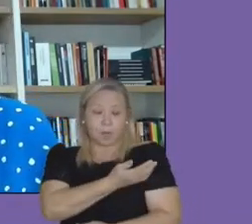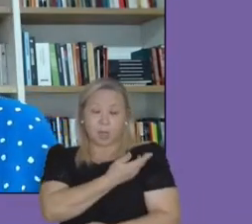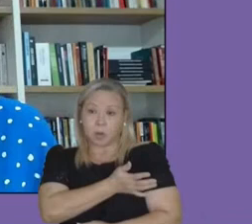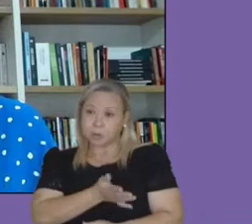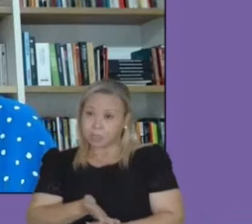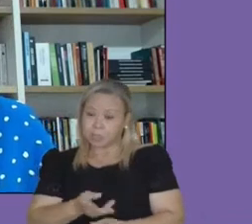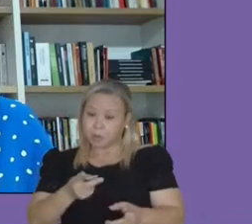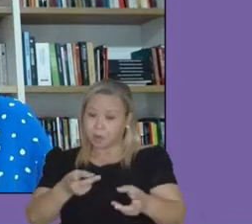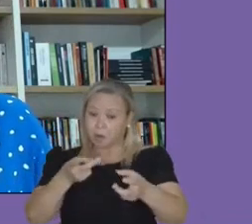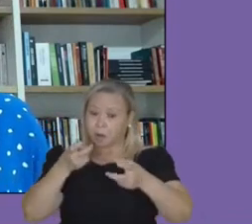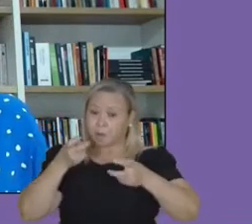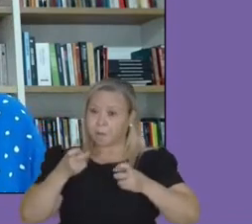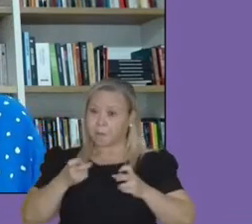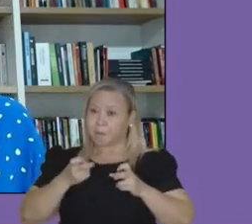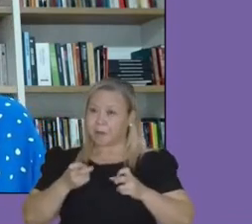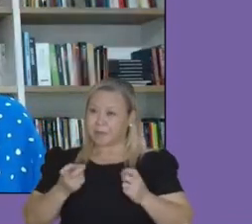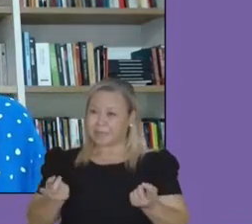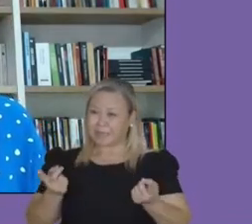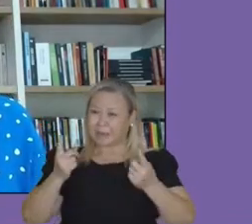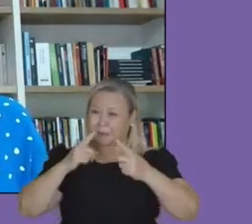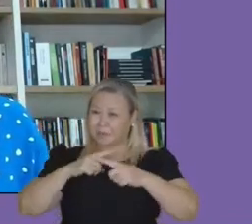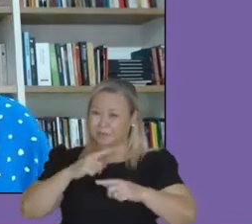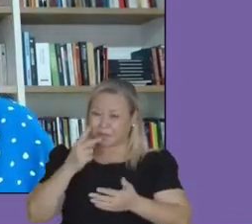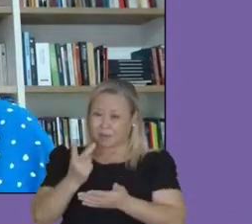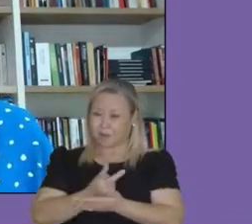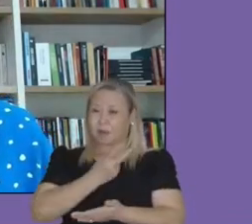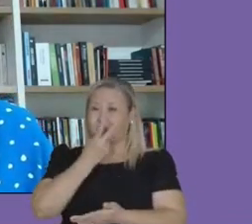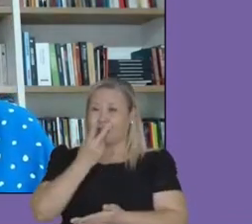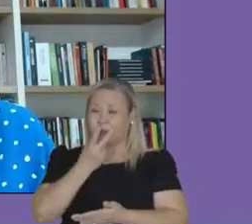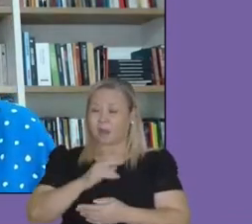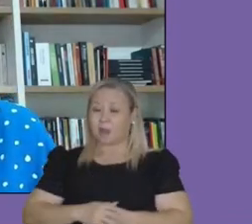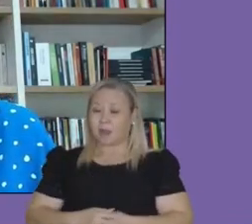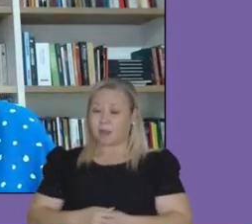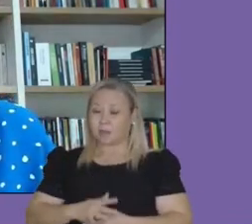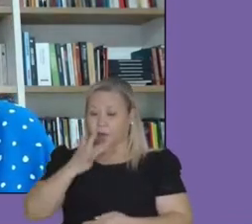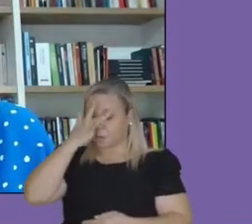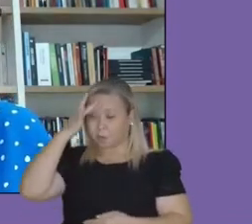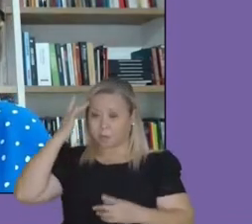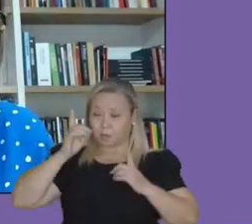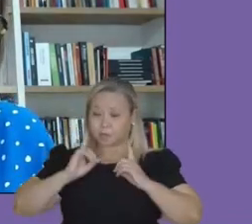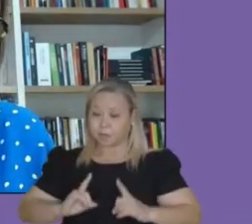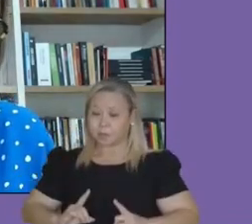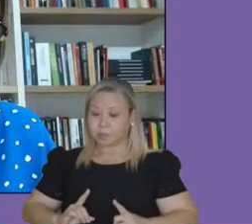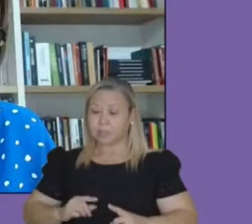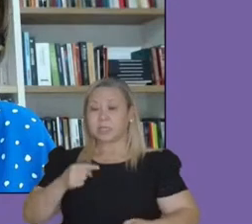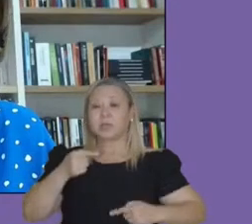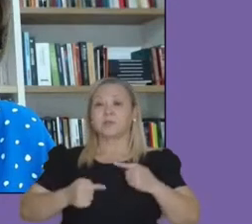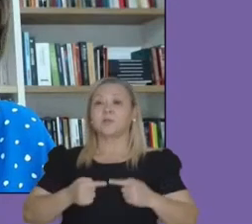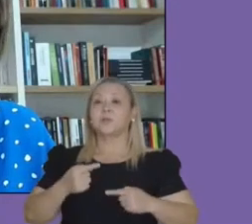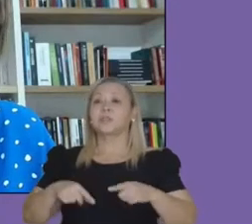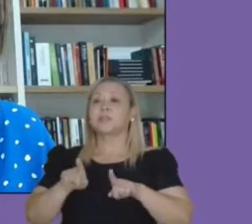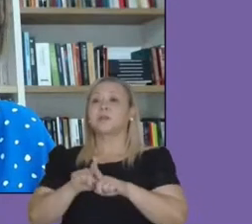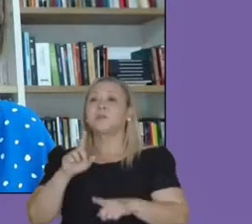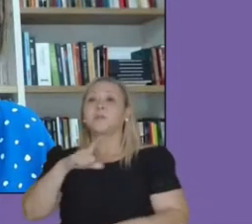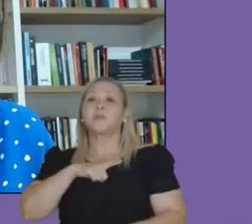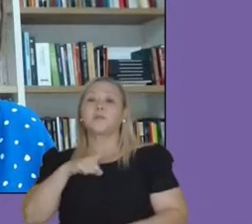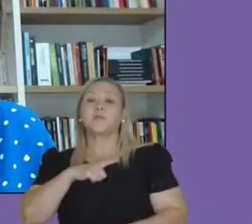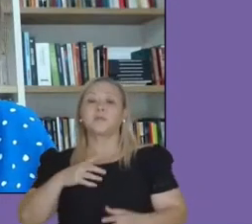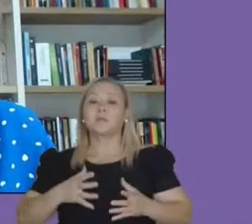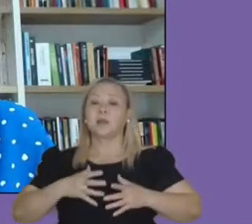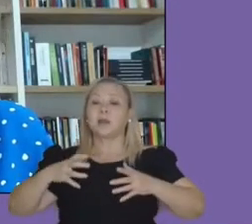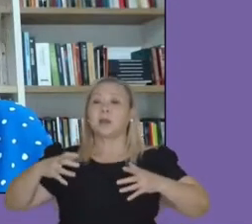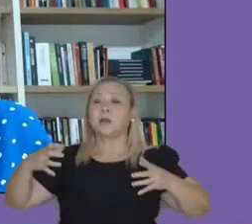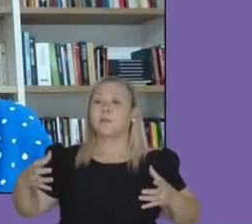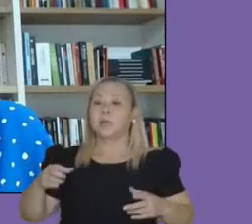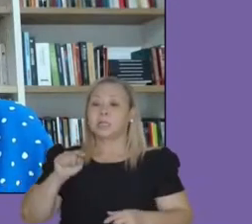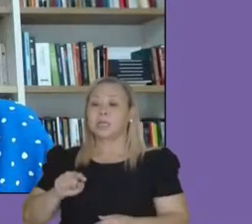distorcida sobre as pessoas com deficiência, os políticos também vão ter, a maioria,